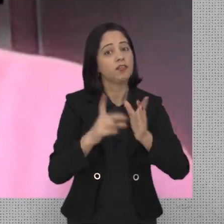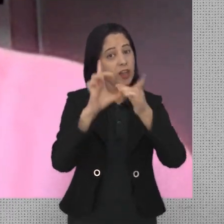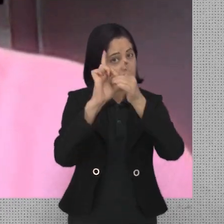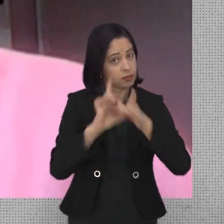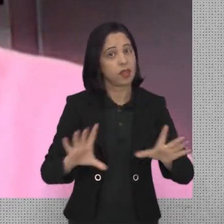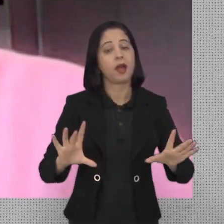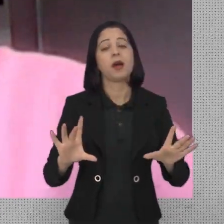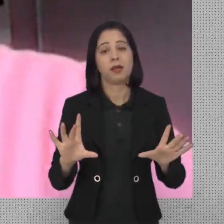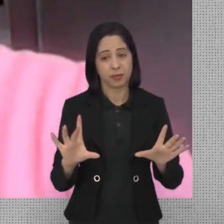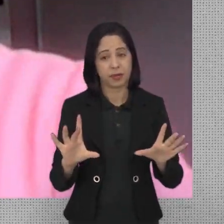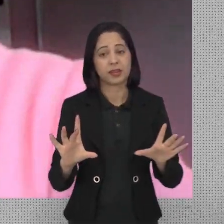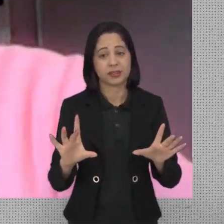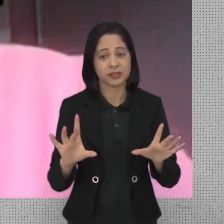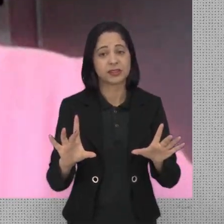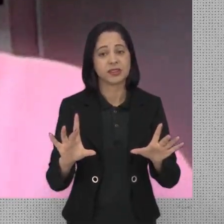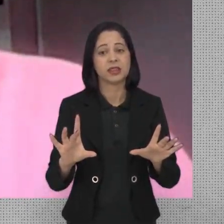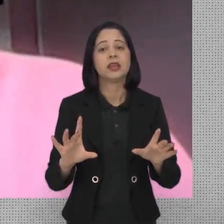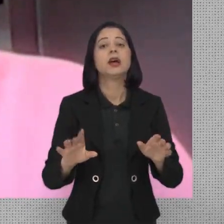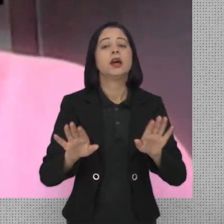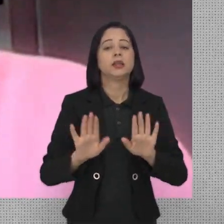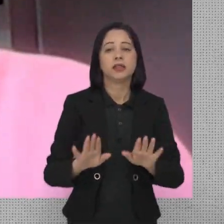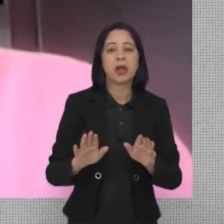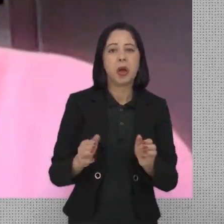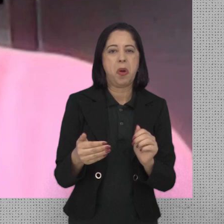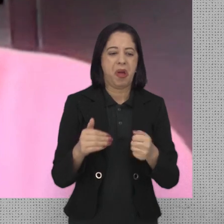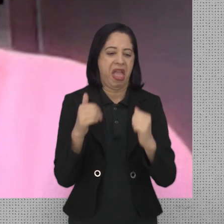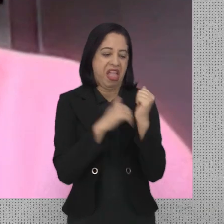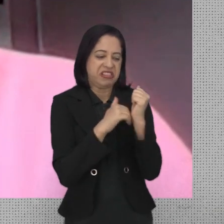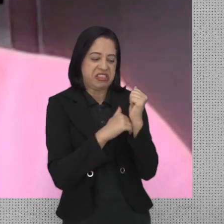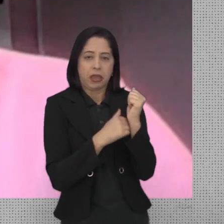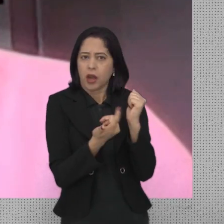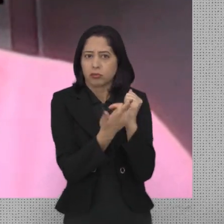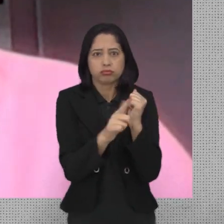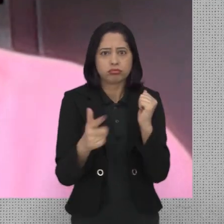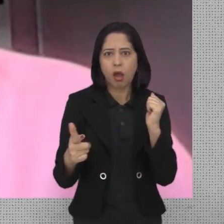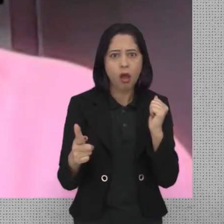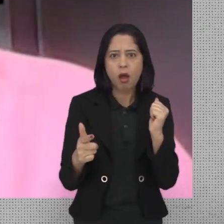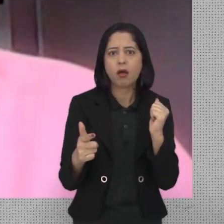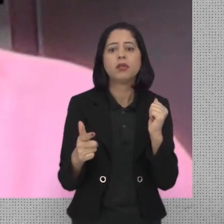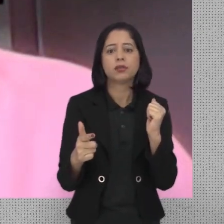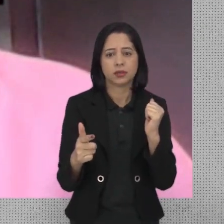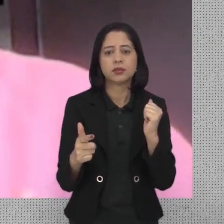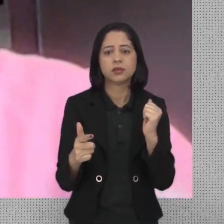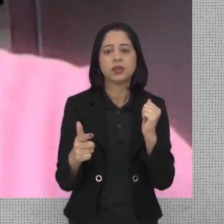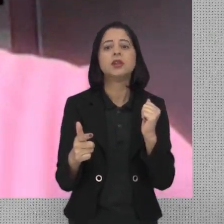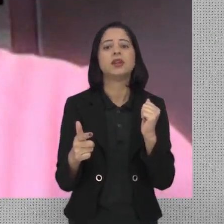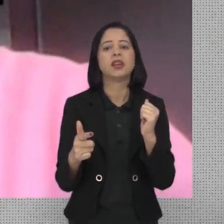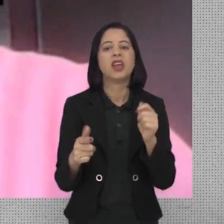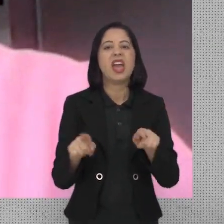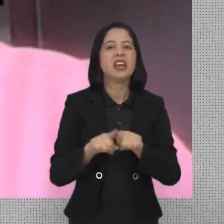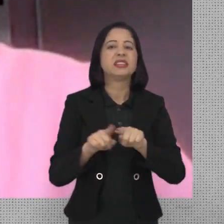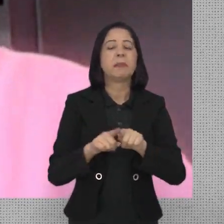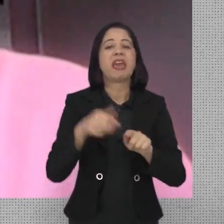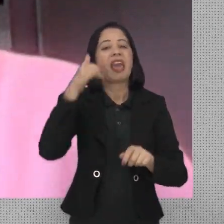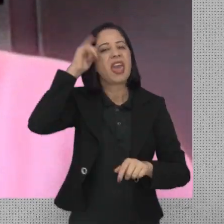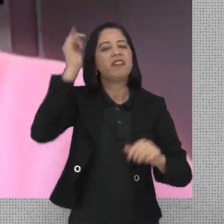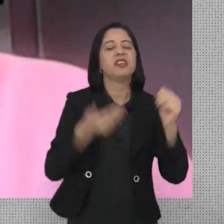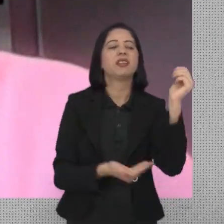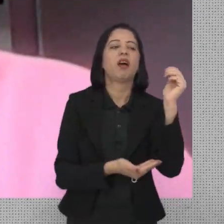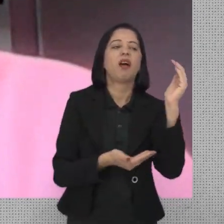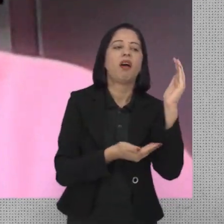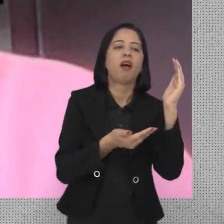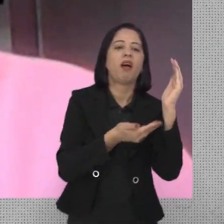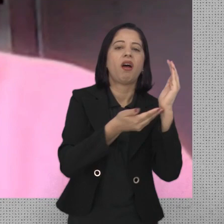precisa esconder nada, ou você desburocratiza toda o vai e vem de documentos.